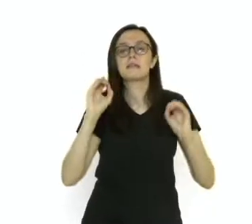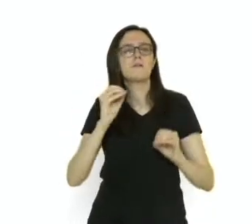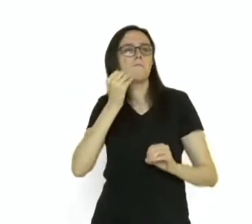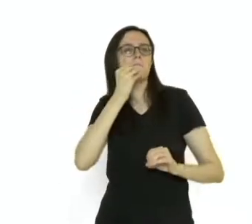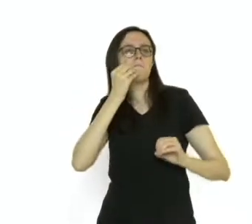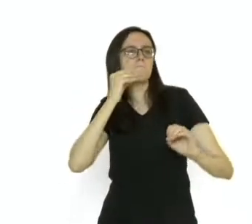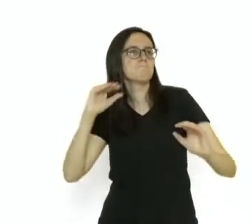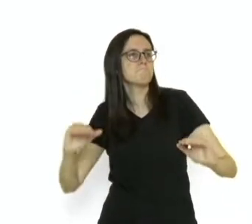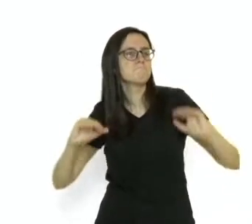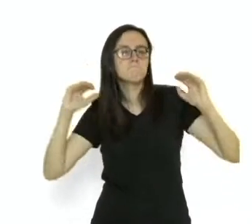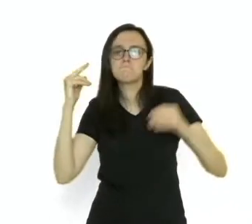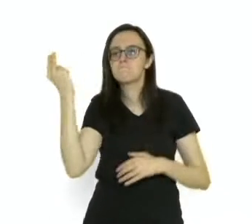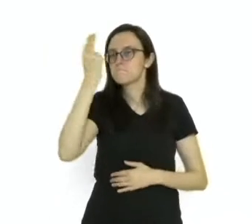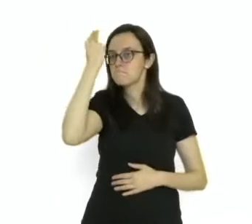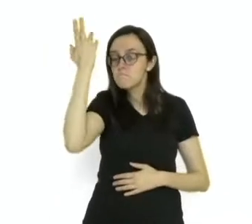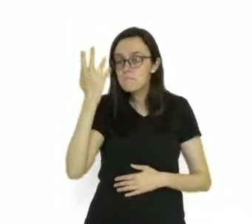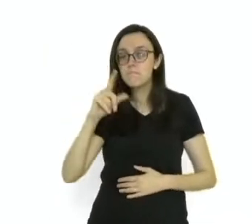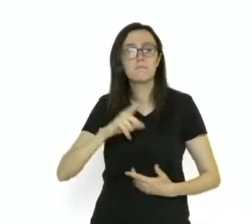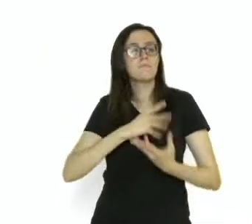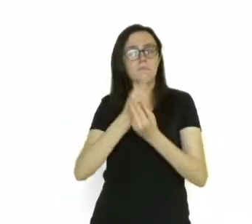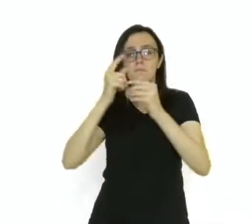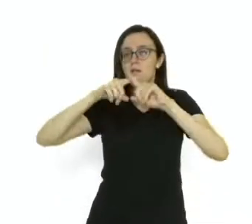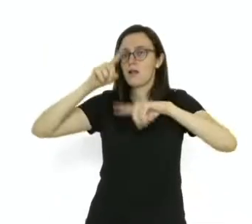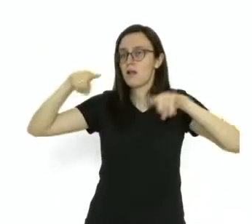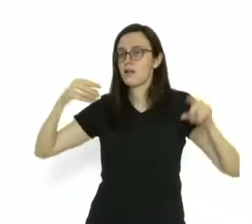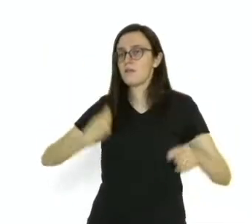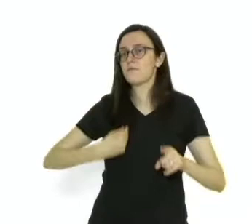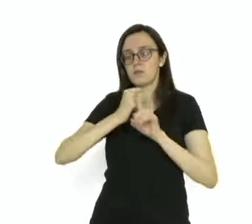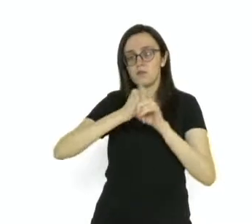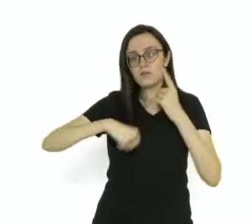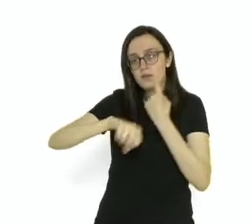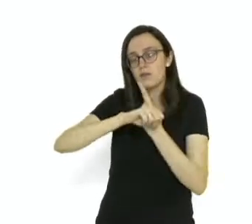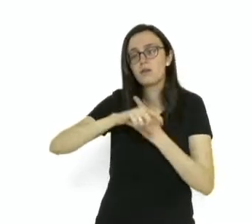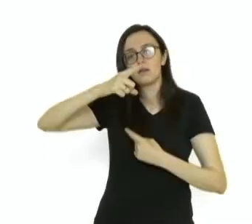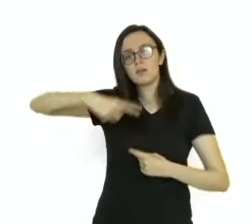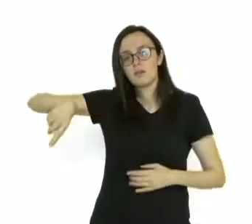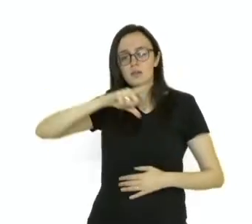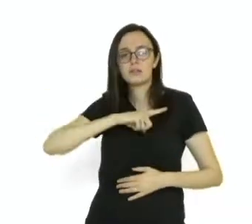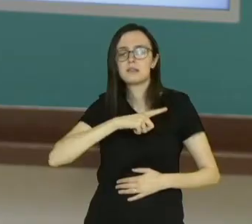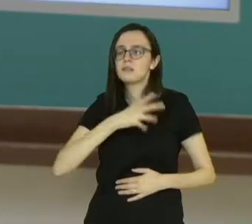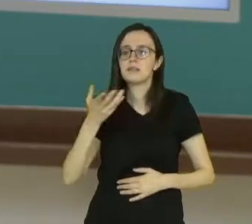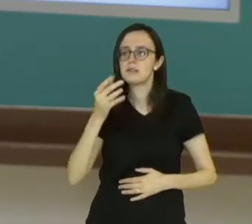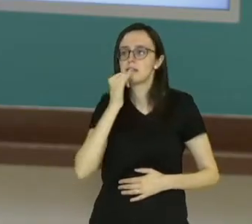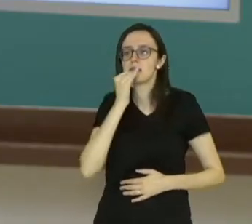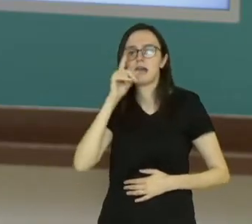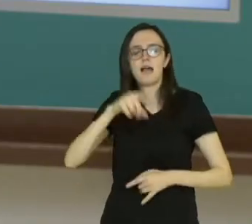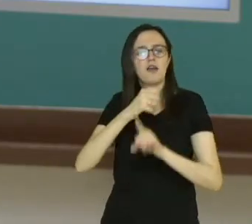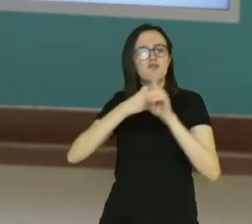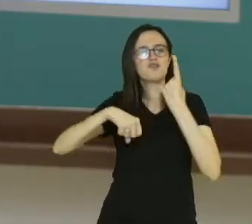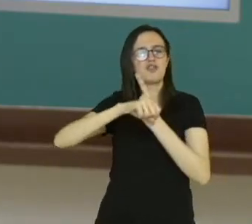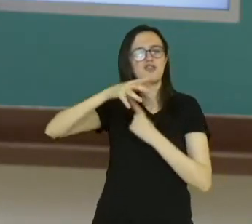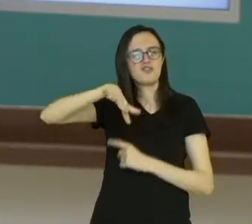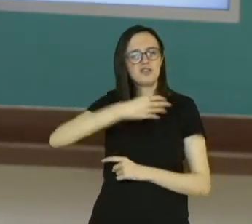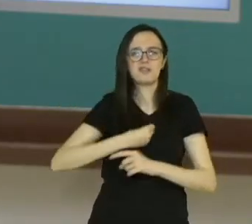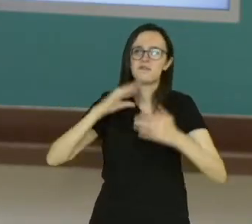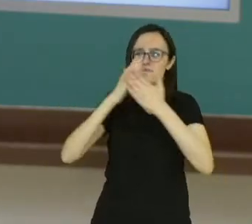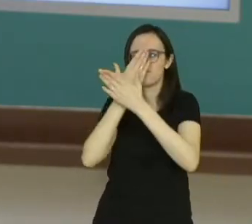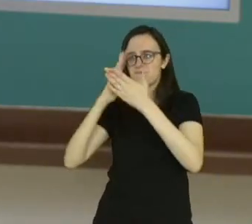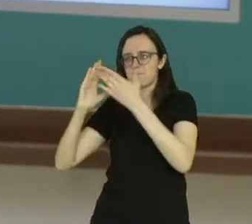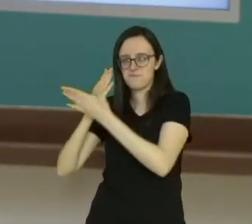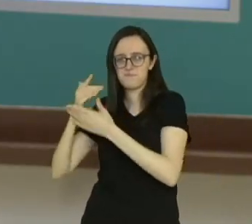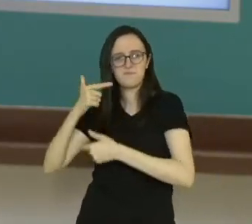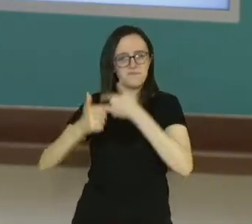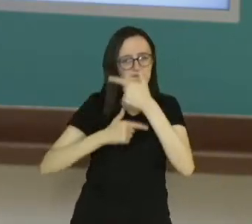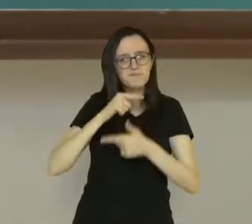privilégio diante de tantas diferenças sociais entre os estamentos, ou seja, entre essa sociedade dividida que